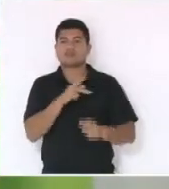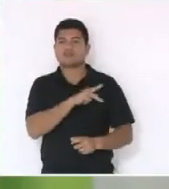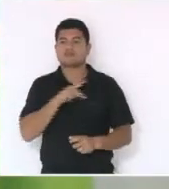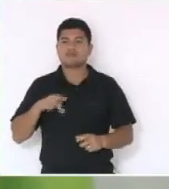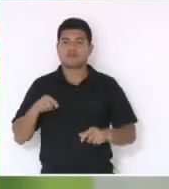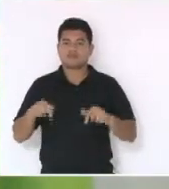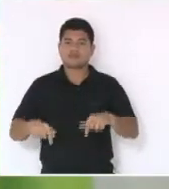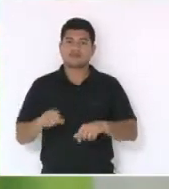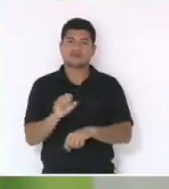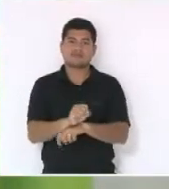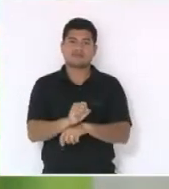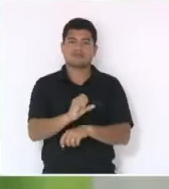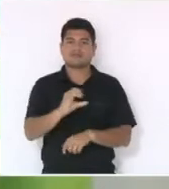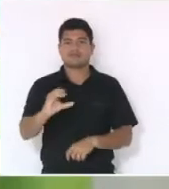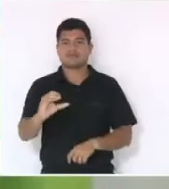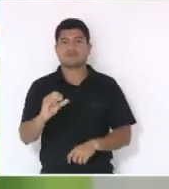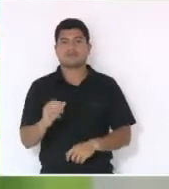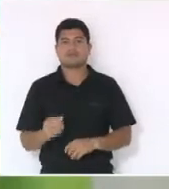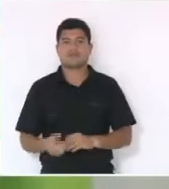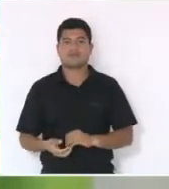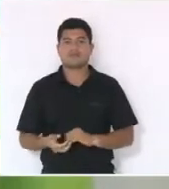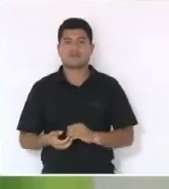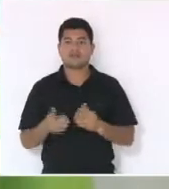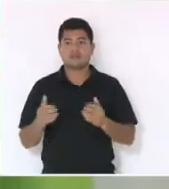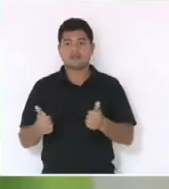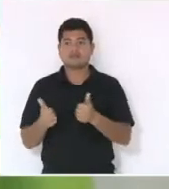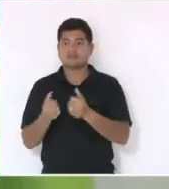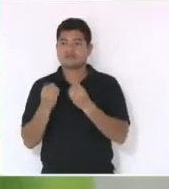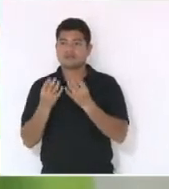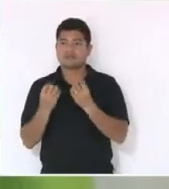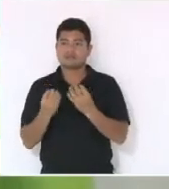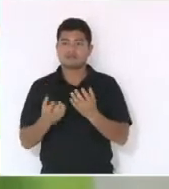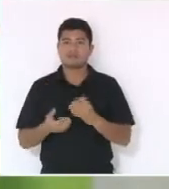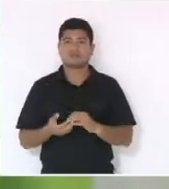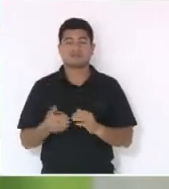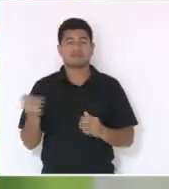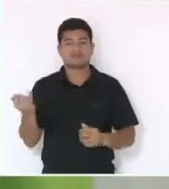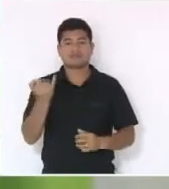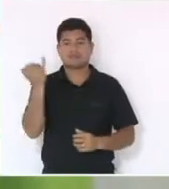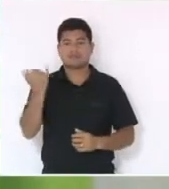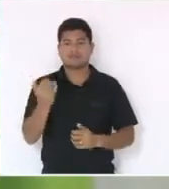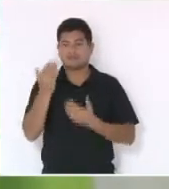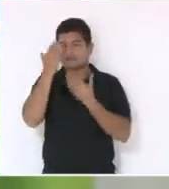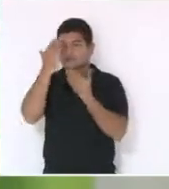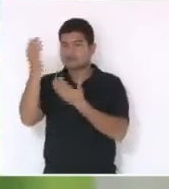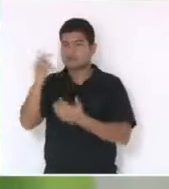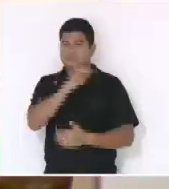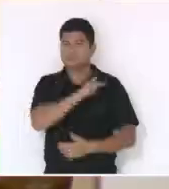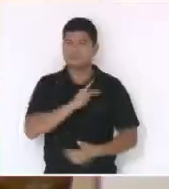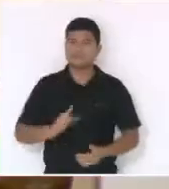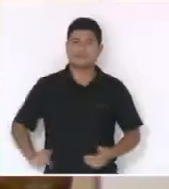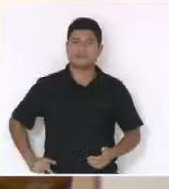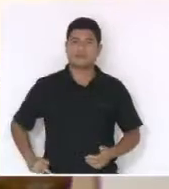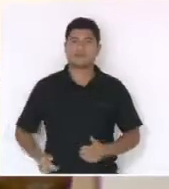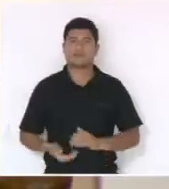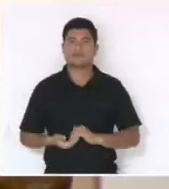Catarina. Isso é muito bom, isso é muito importante. Obrigado, senhor presidente.